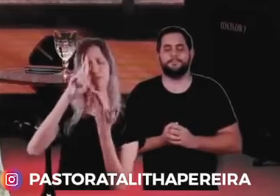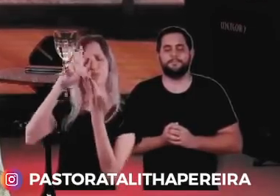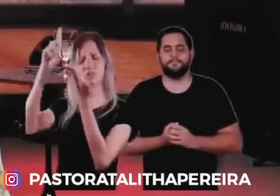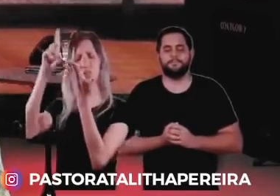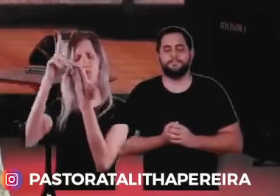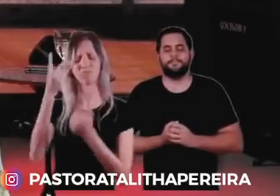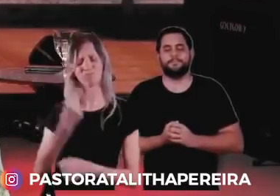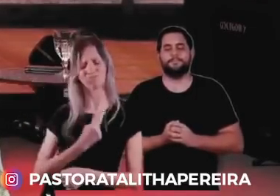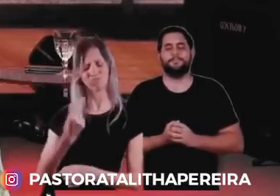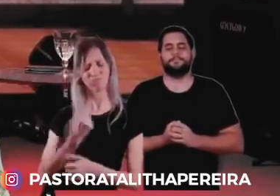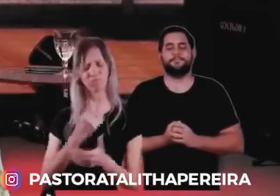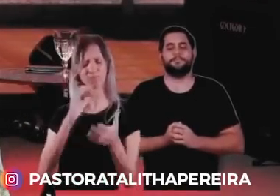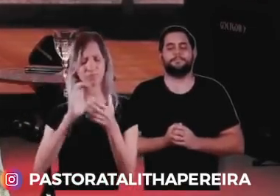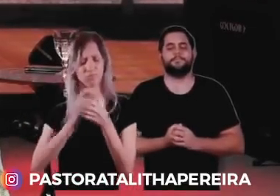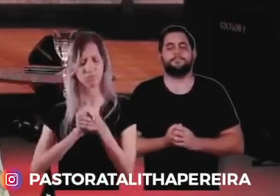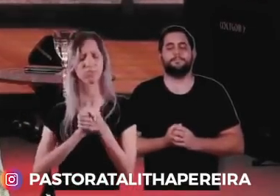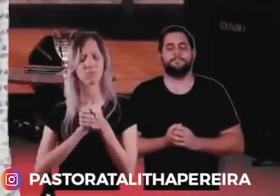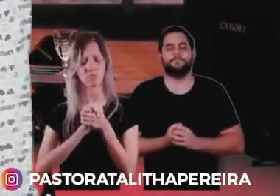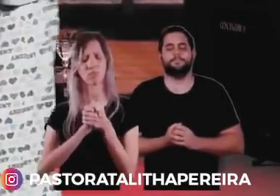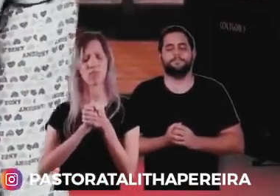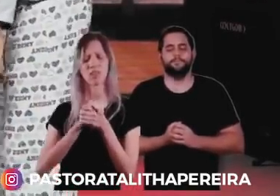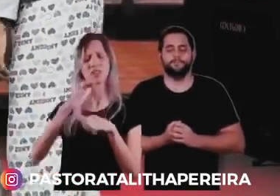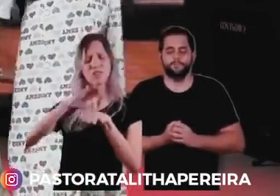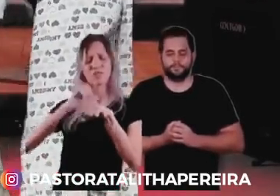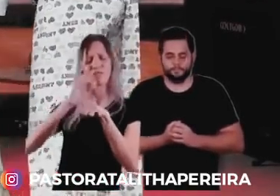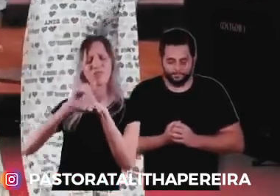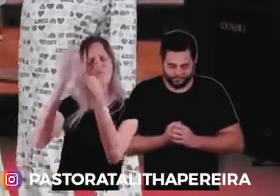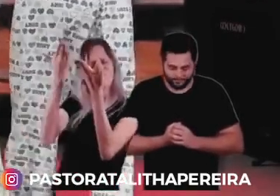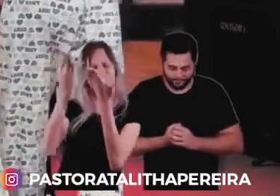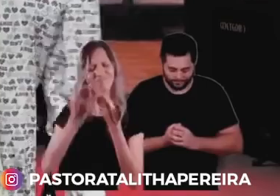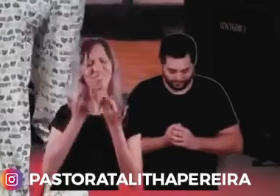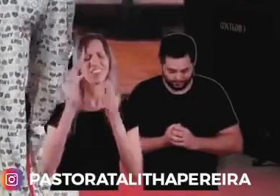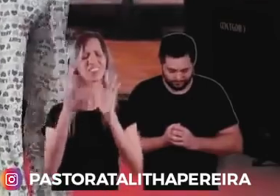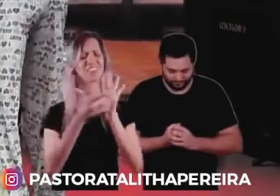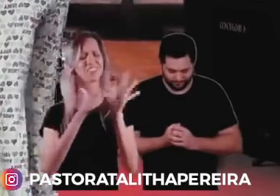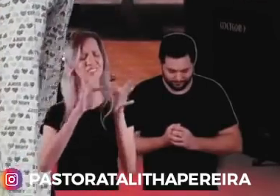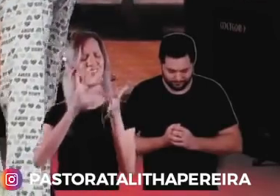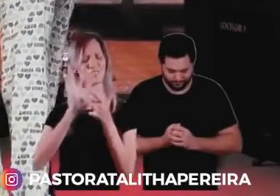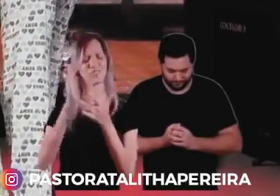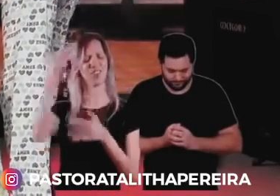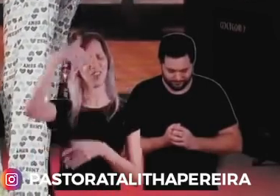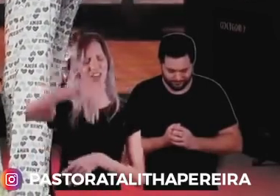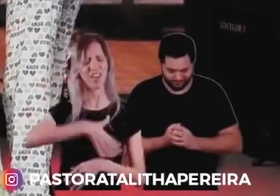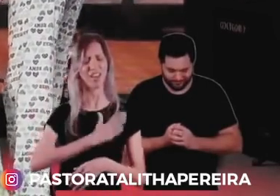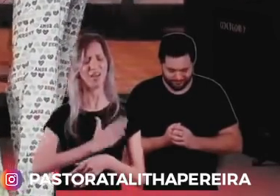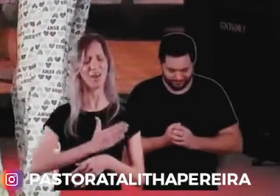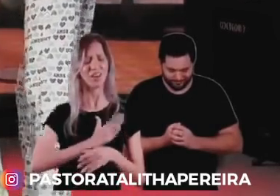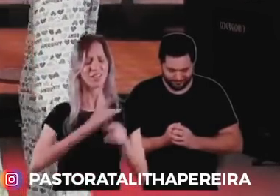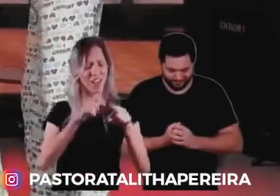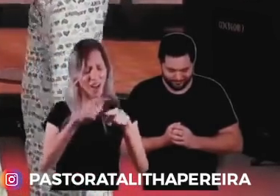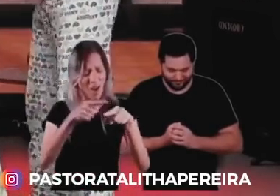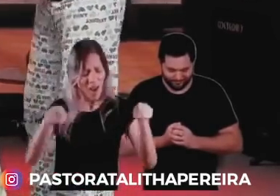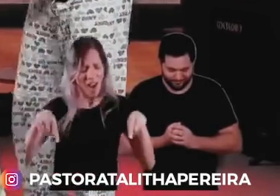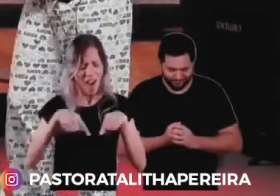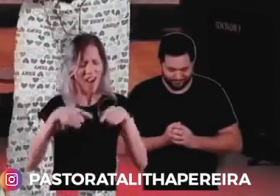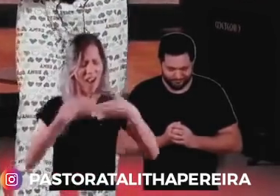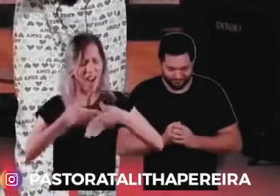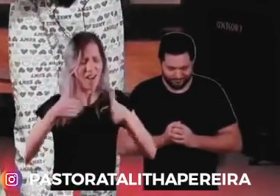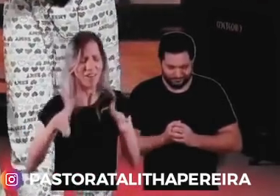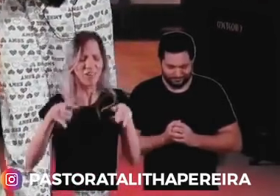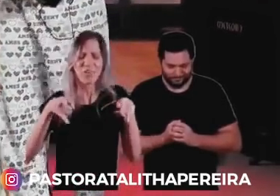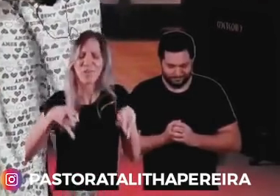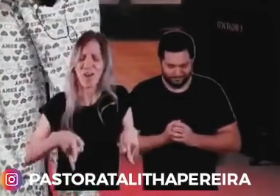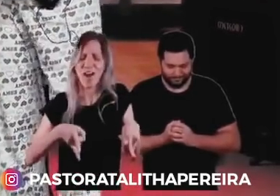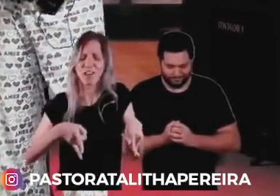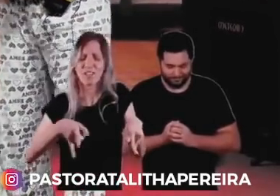relacionamento a dois. Queremos te convidar, Jesus, a entrar no nosso quarto, a invadir a nossa